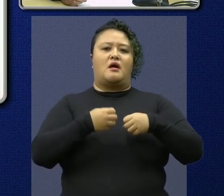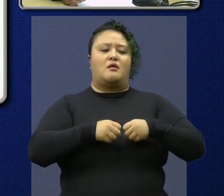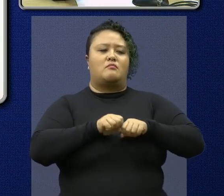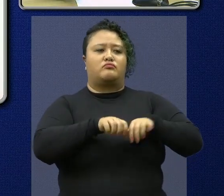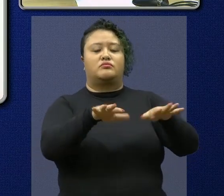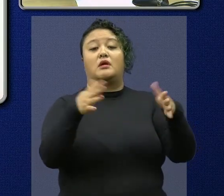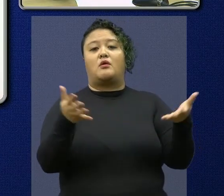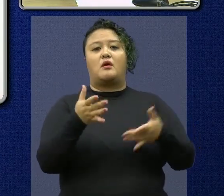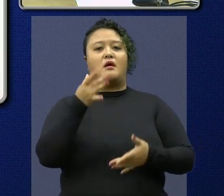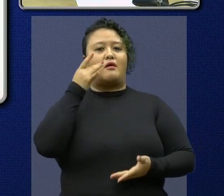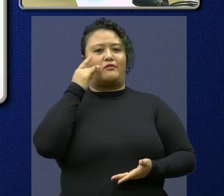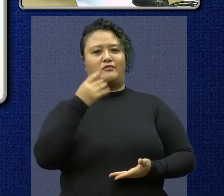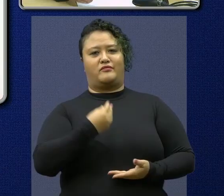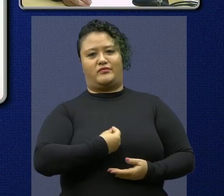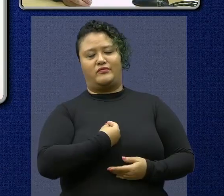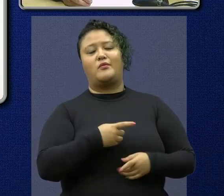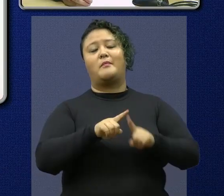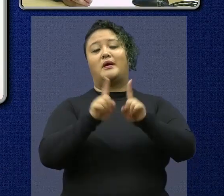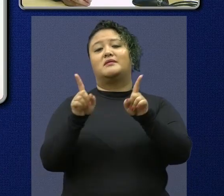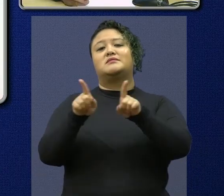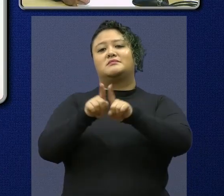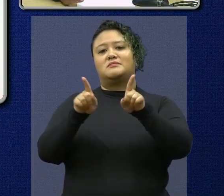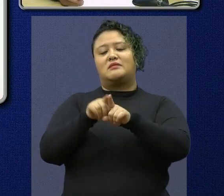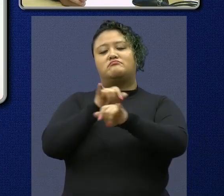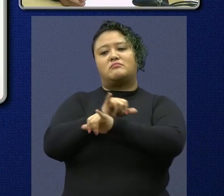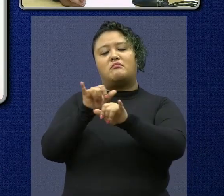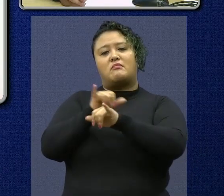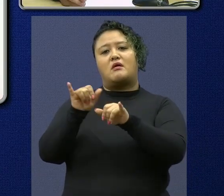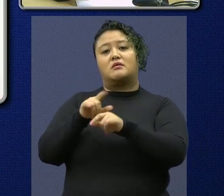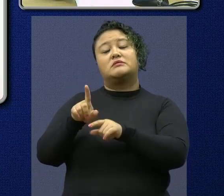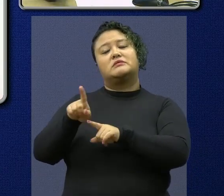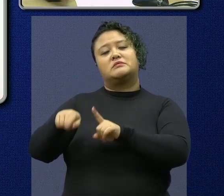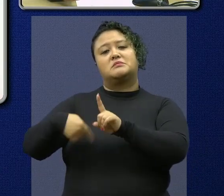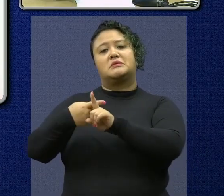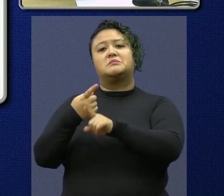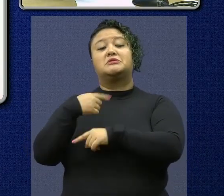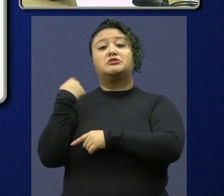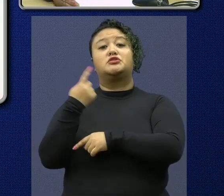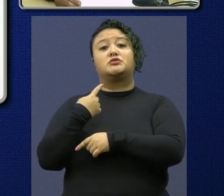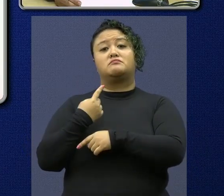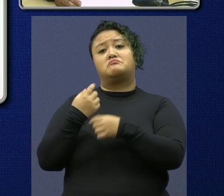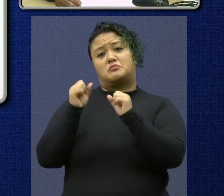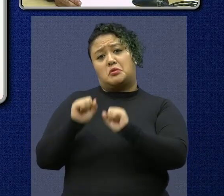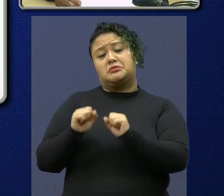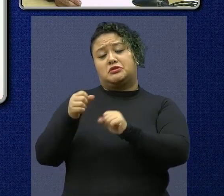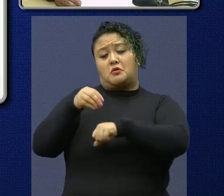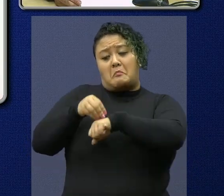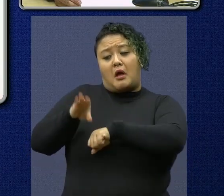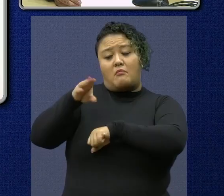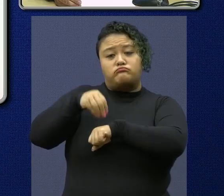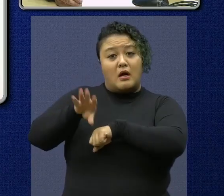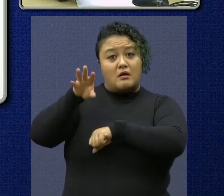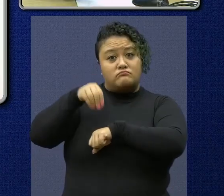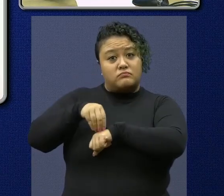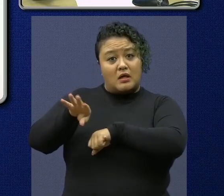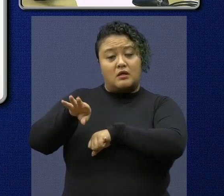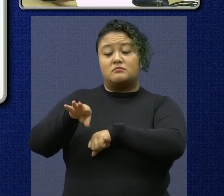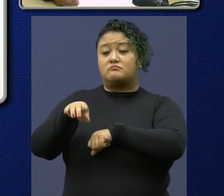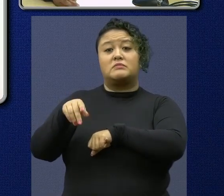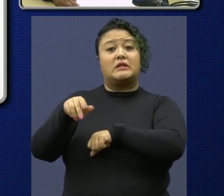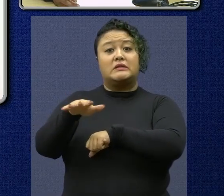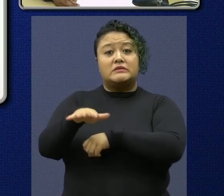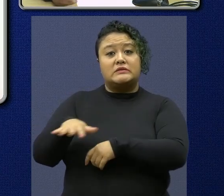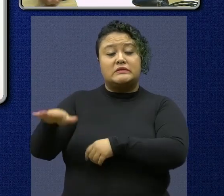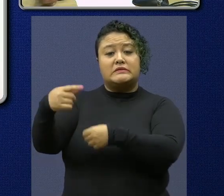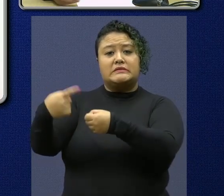também algumas questões que você coloca para que a gente possa compartilhar, né, o que foi dito aqui para a cidade